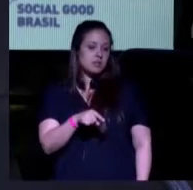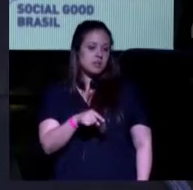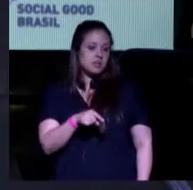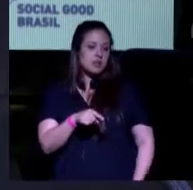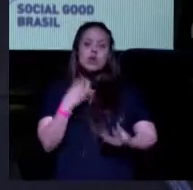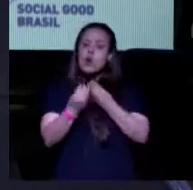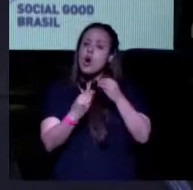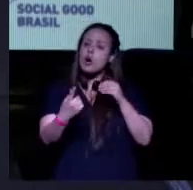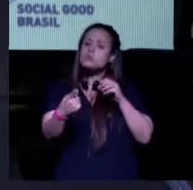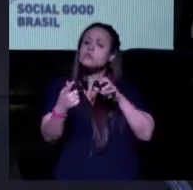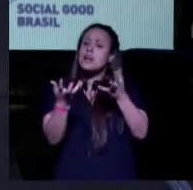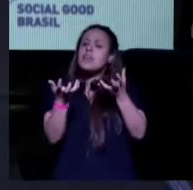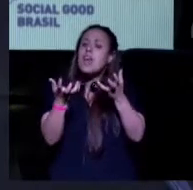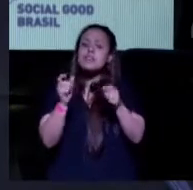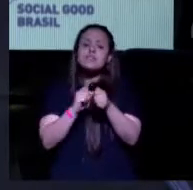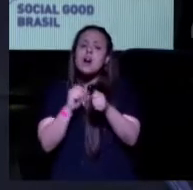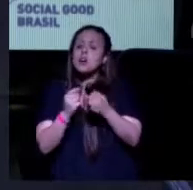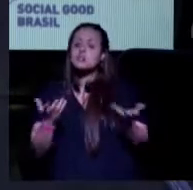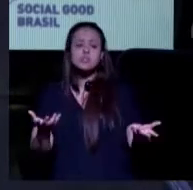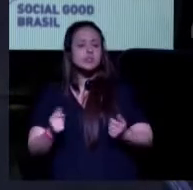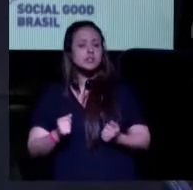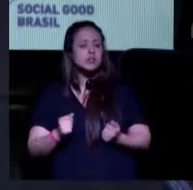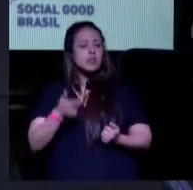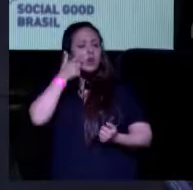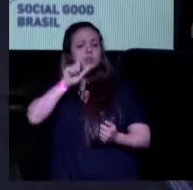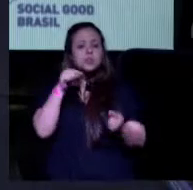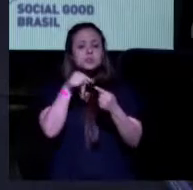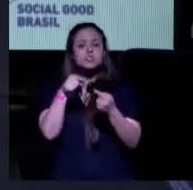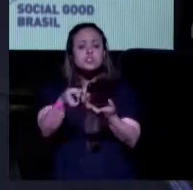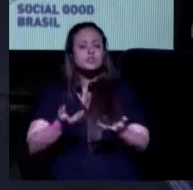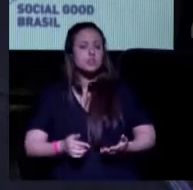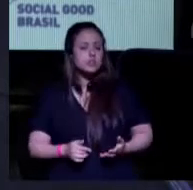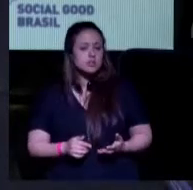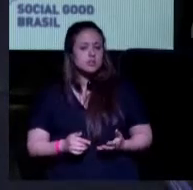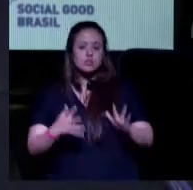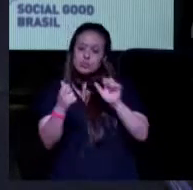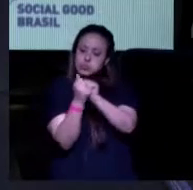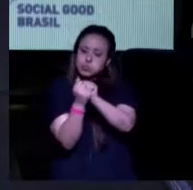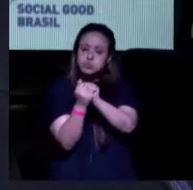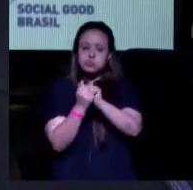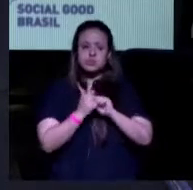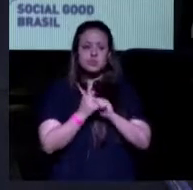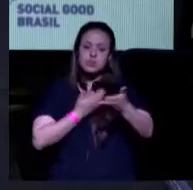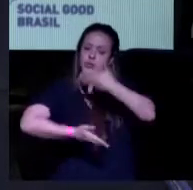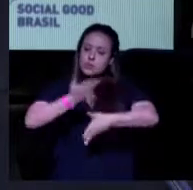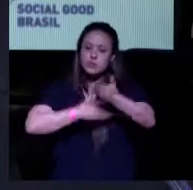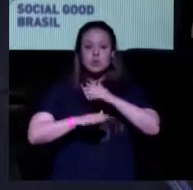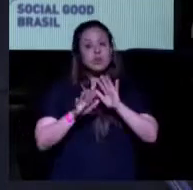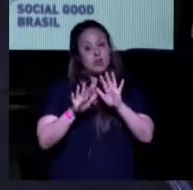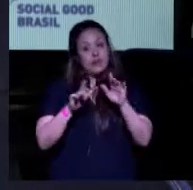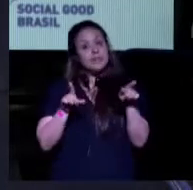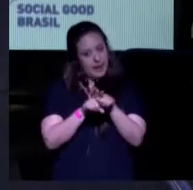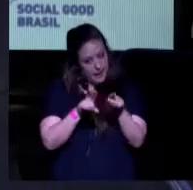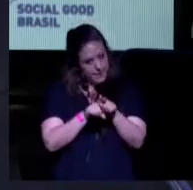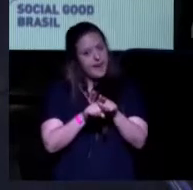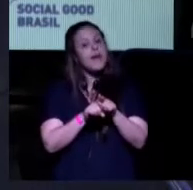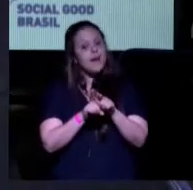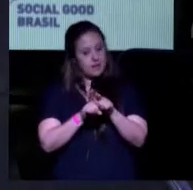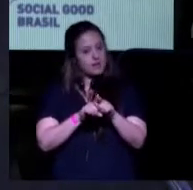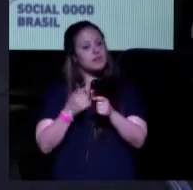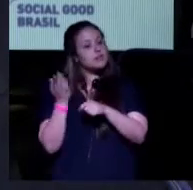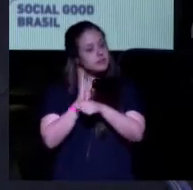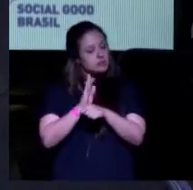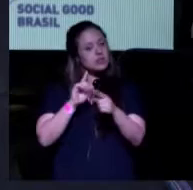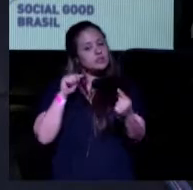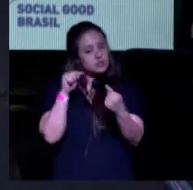sonhos do indivíduo no coletivo e também atinge os desejos e sonhos da empresa como coletivo por si ainda